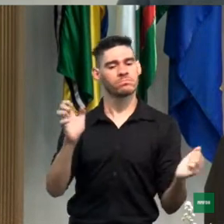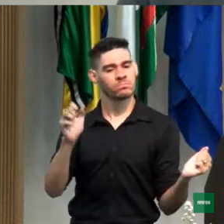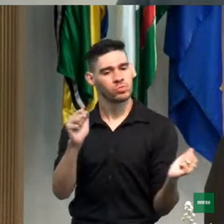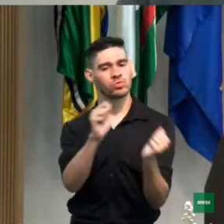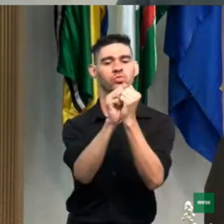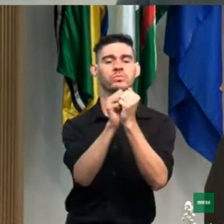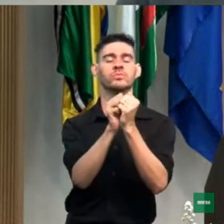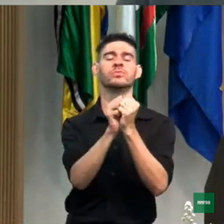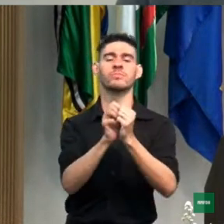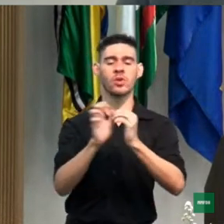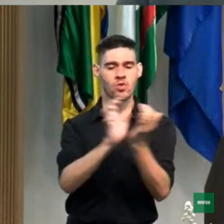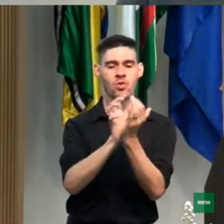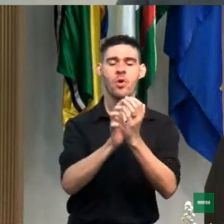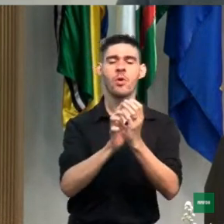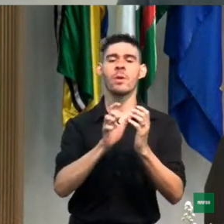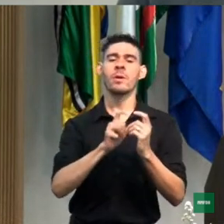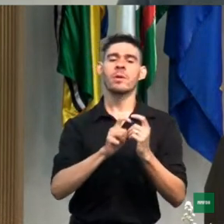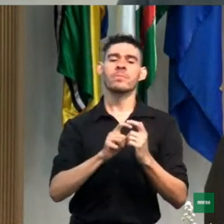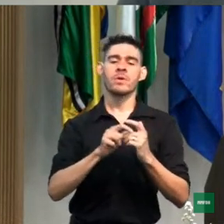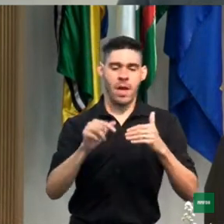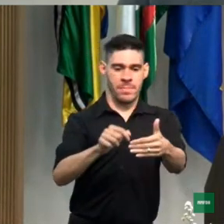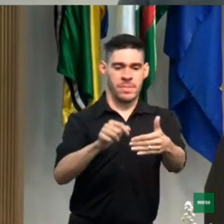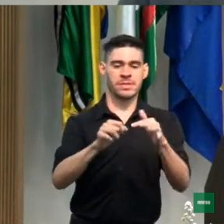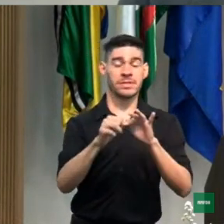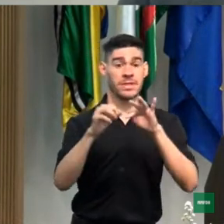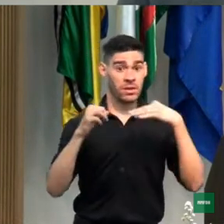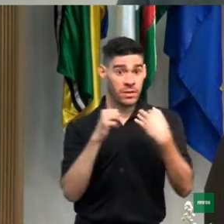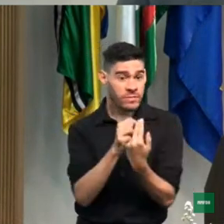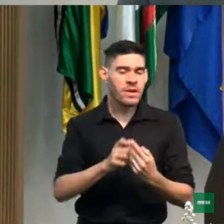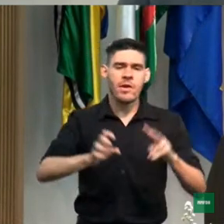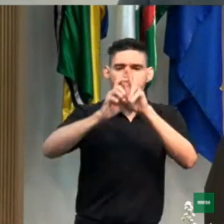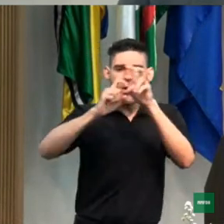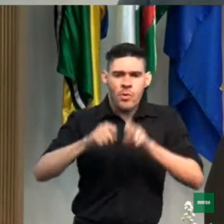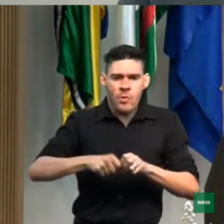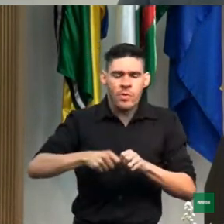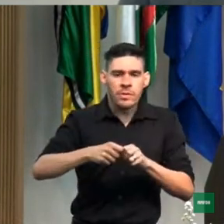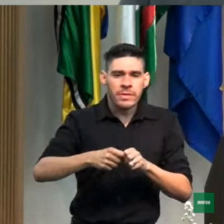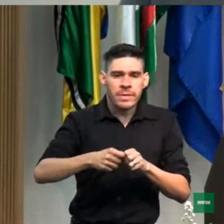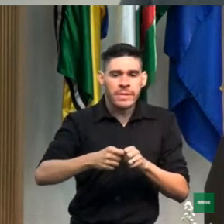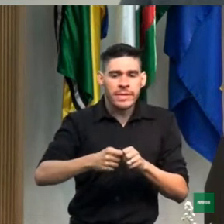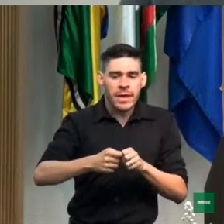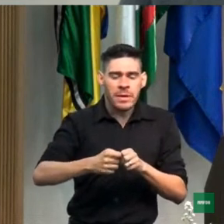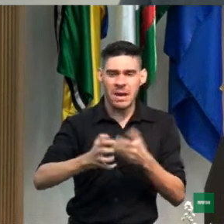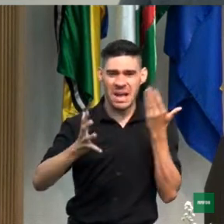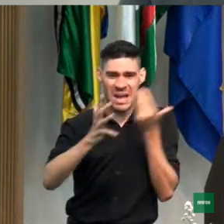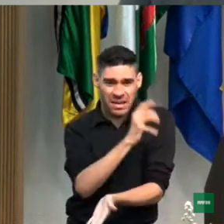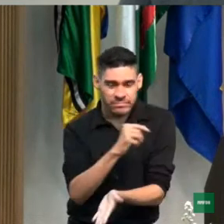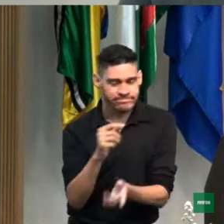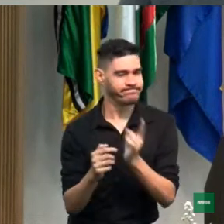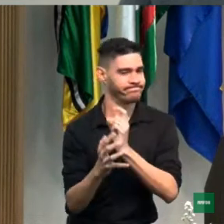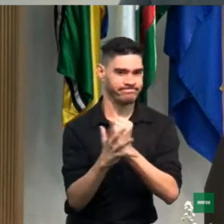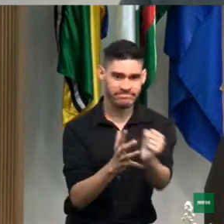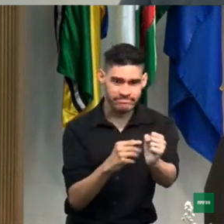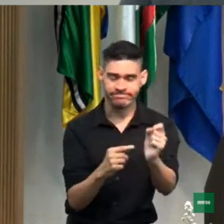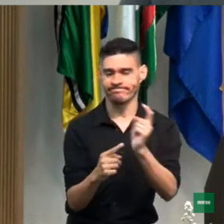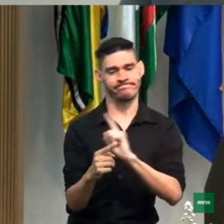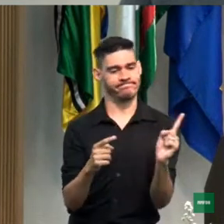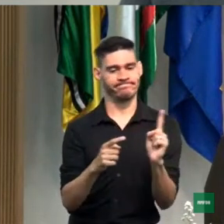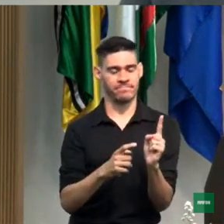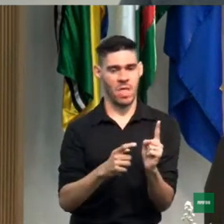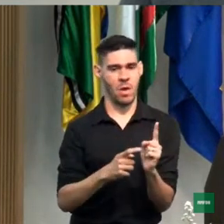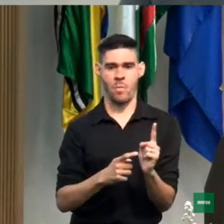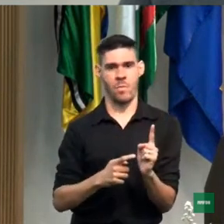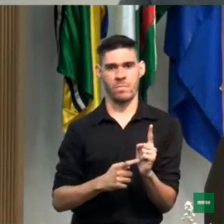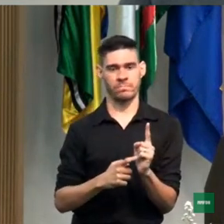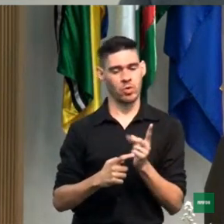da Família. Esse tema não está batido. Esse tema não está vencido. Família